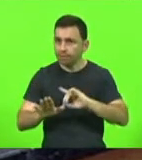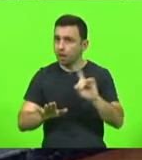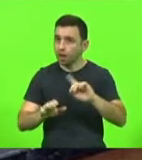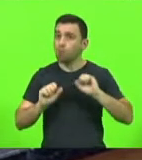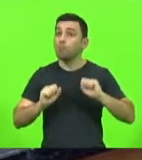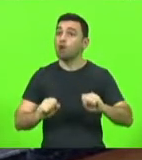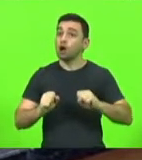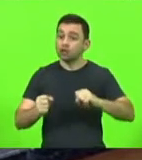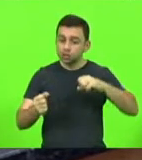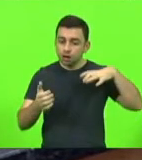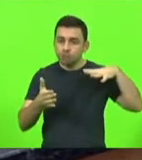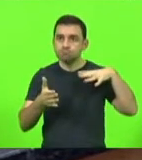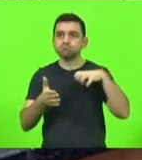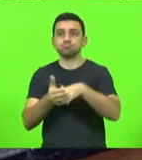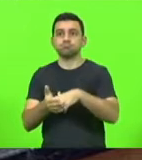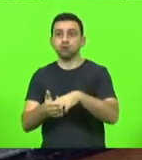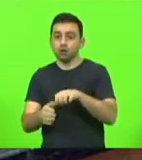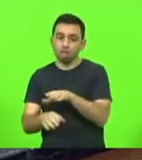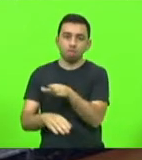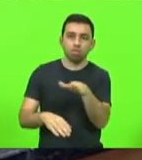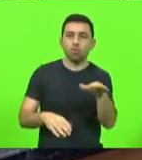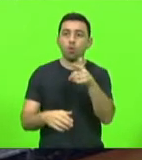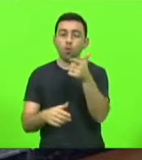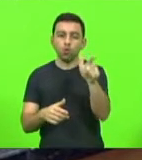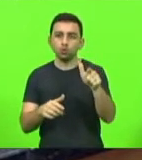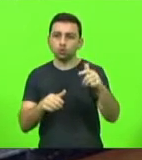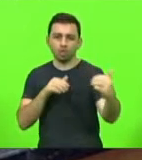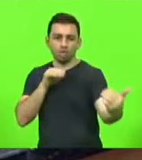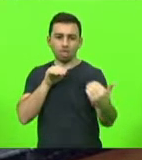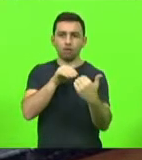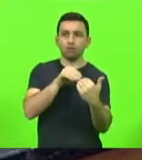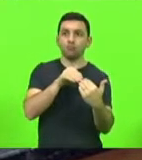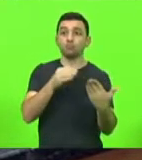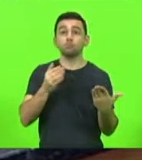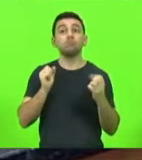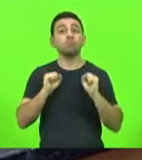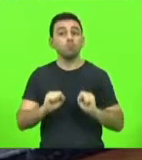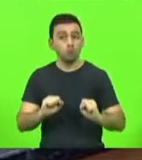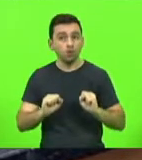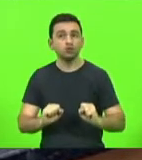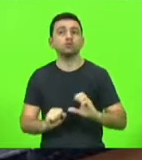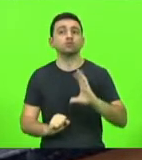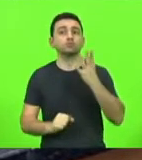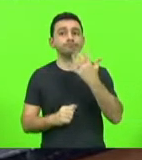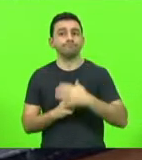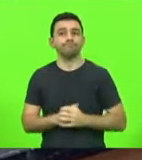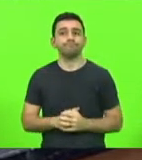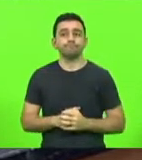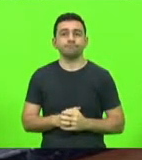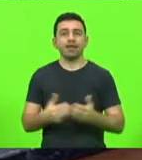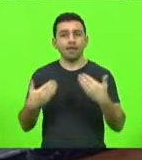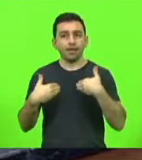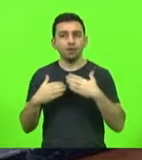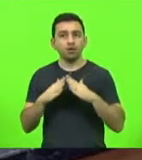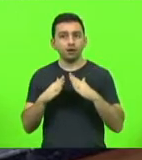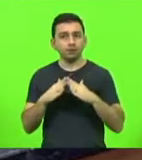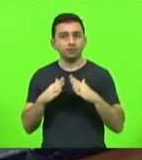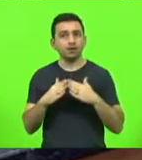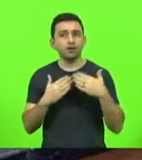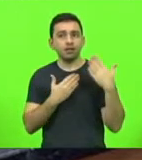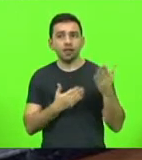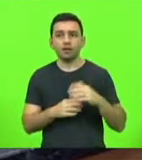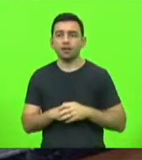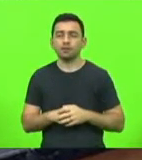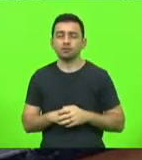acidente, invadir a pista ao contrário e bater de frente com outro carro. Então, eu que moro lá, o deputado